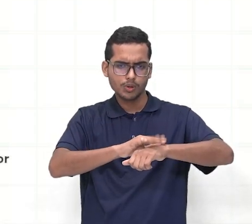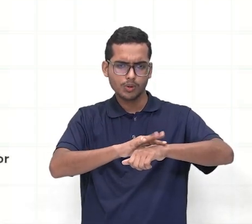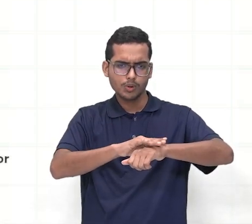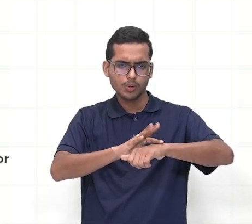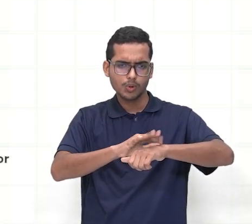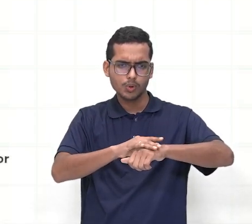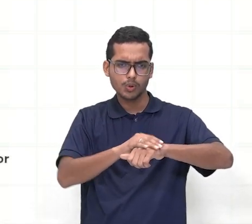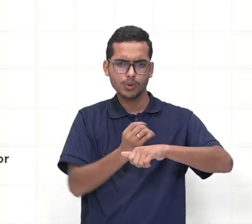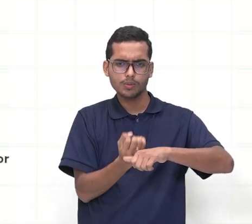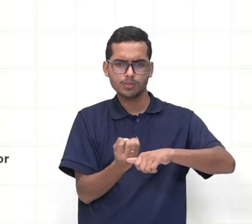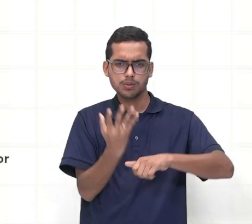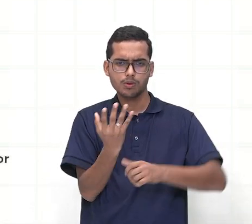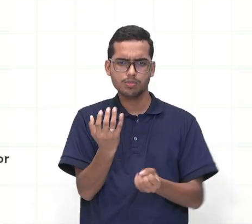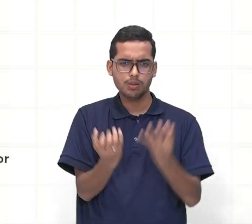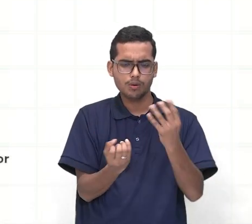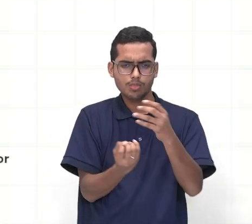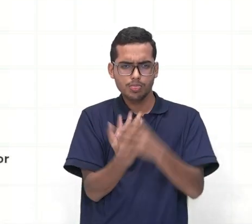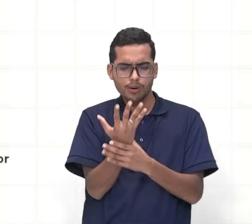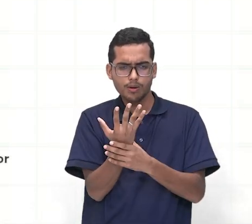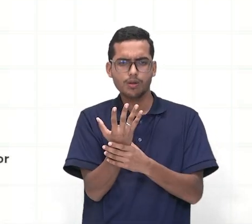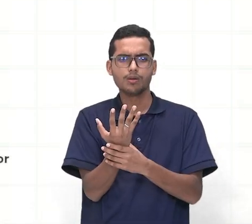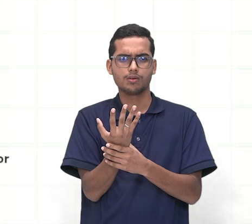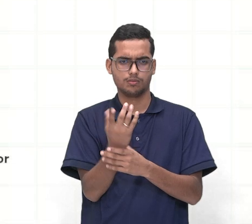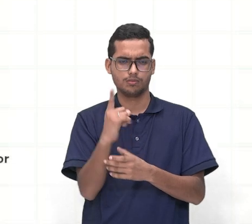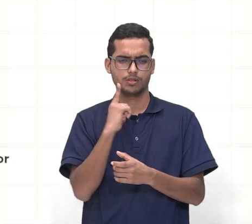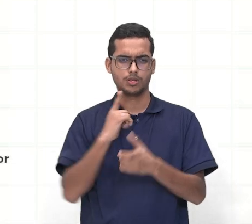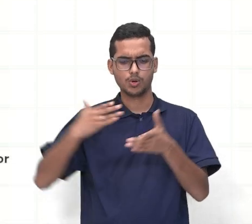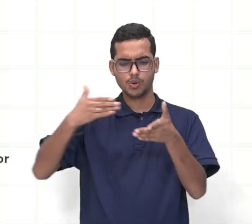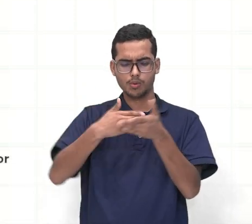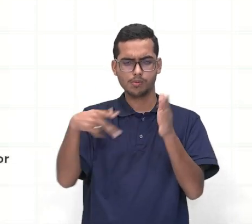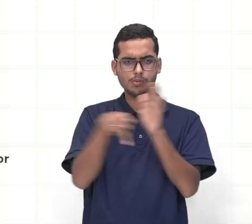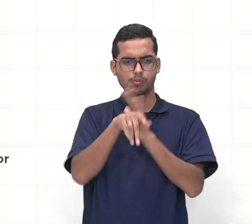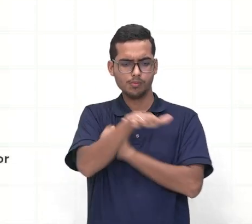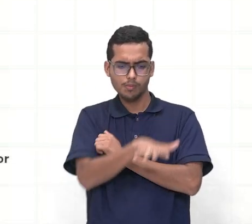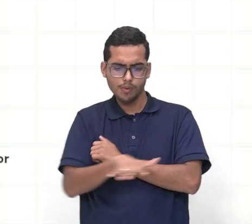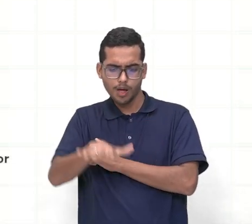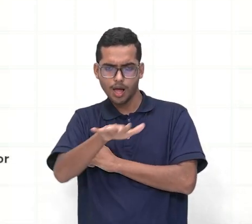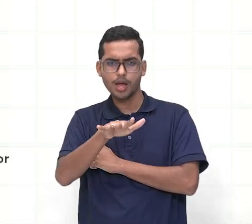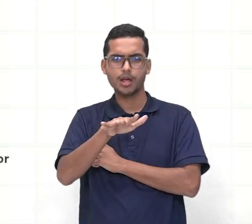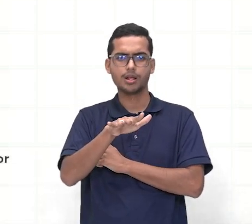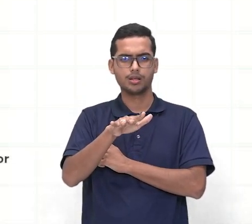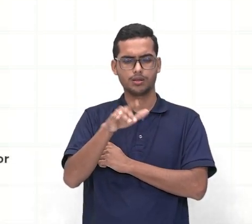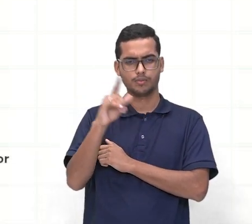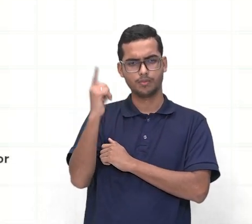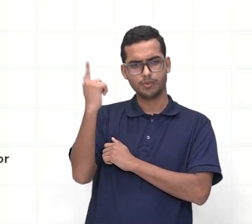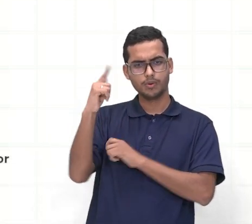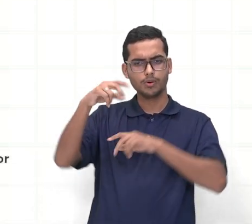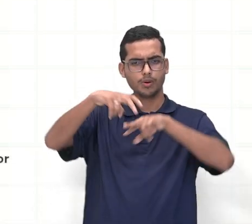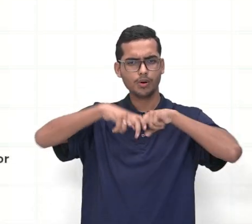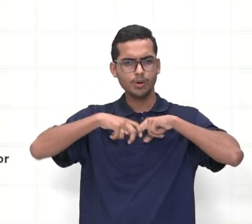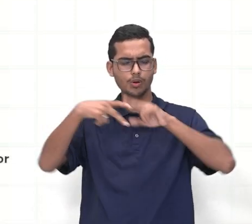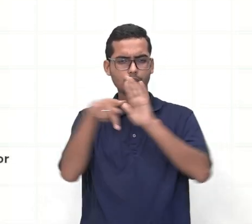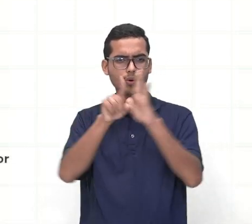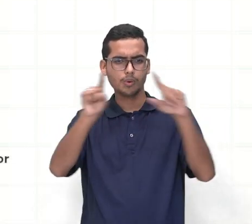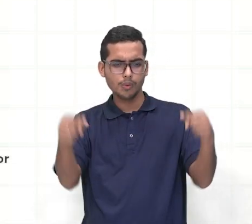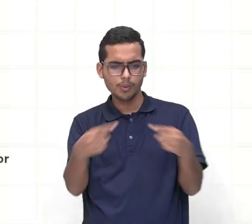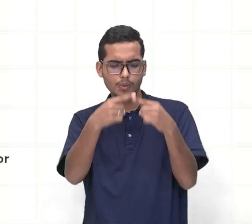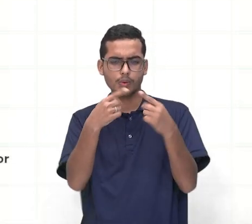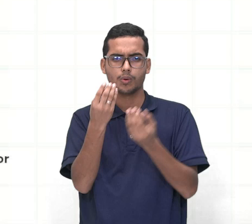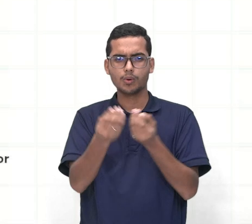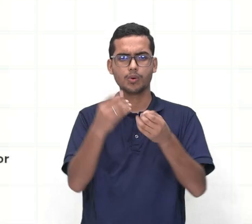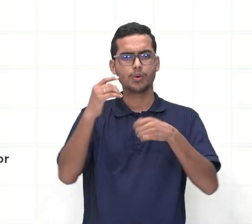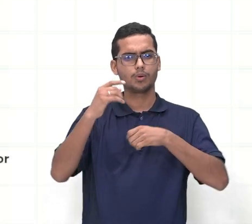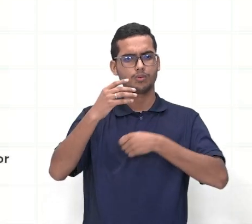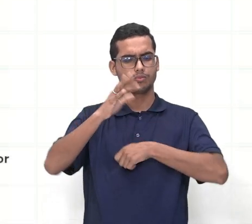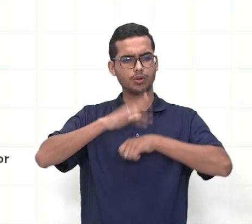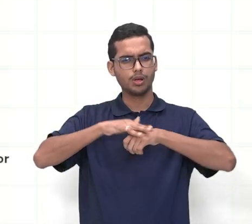um limite geográfico, porque ele vai estar associado ao vetor da transmissão